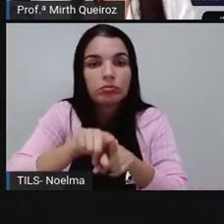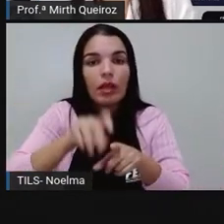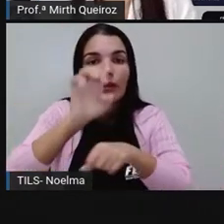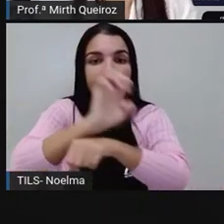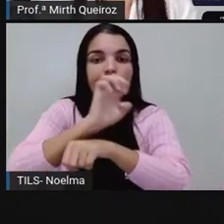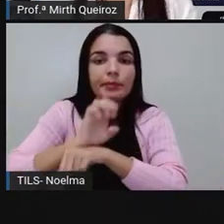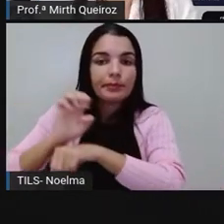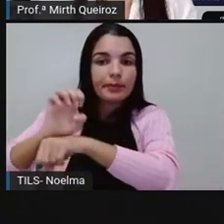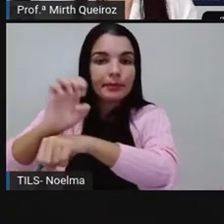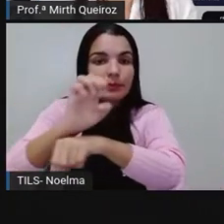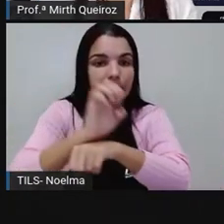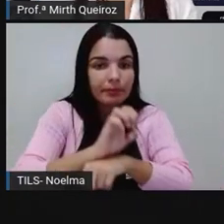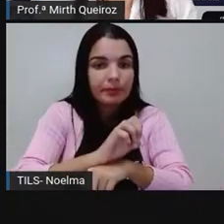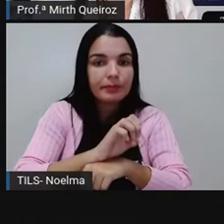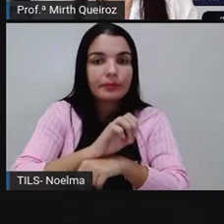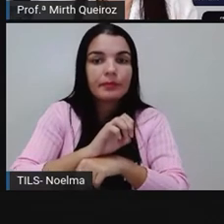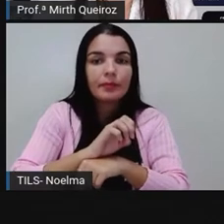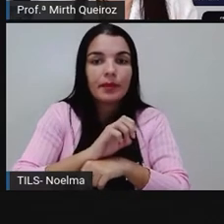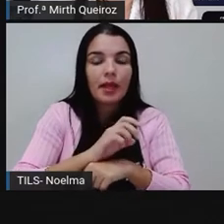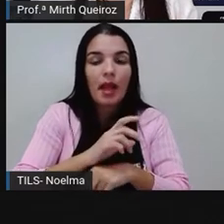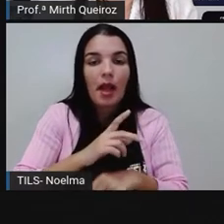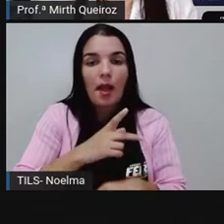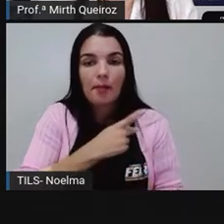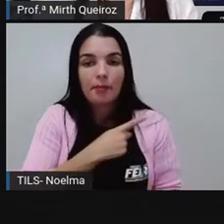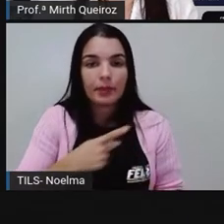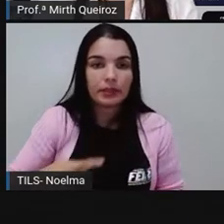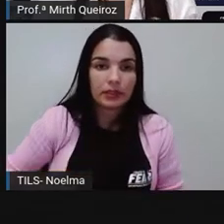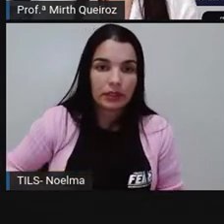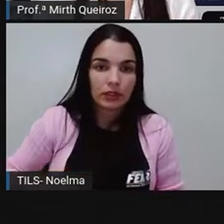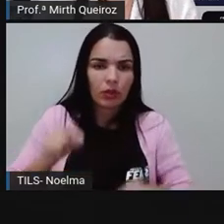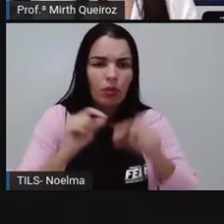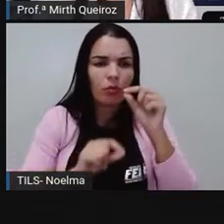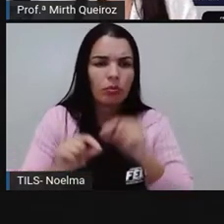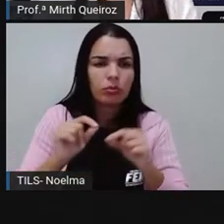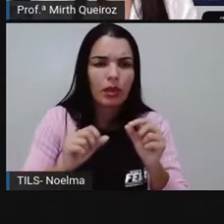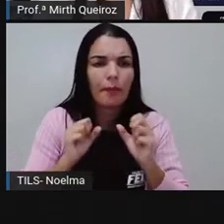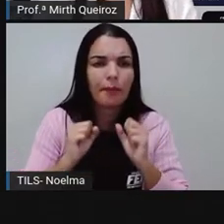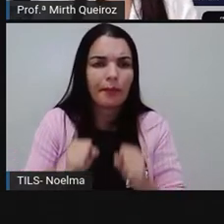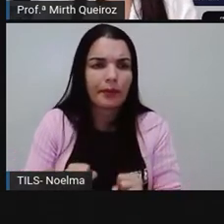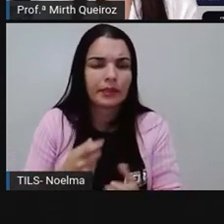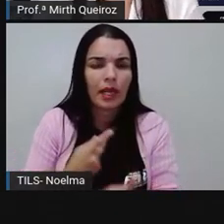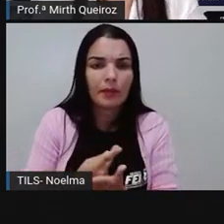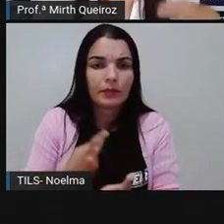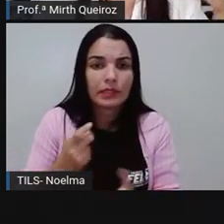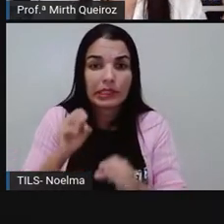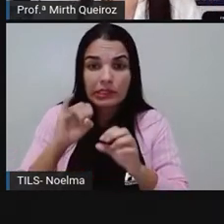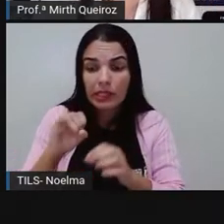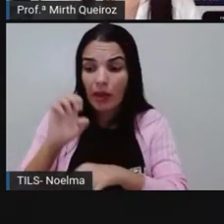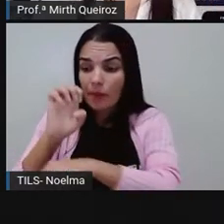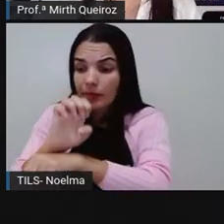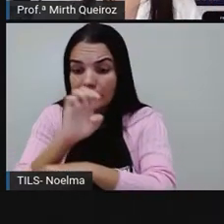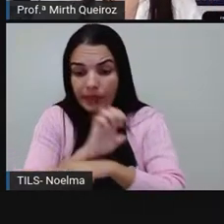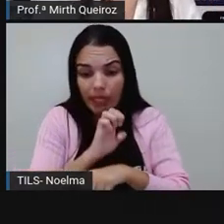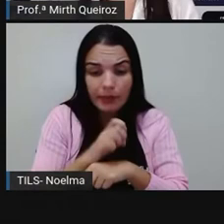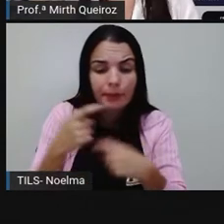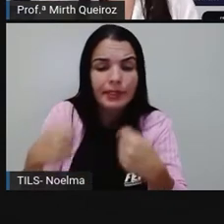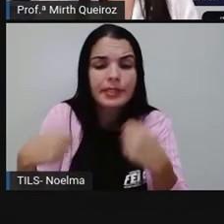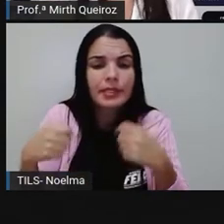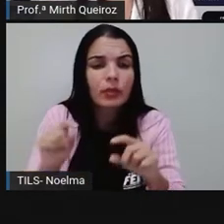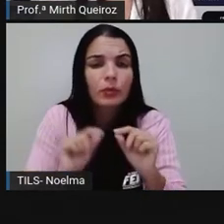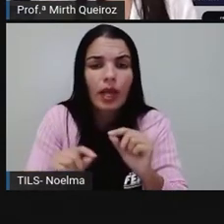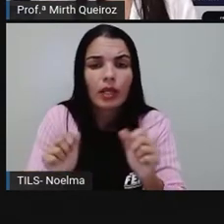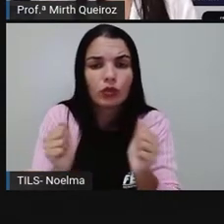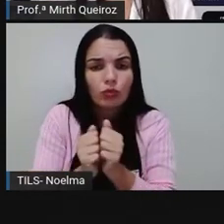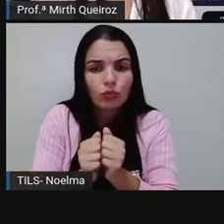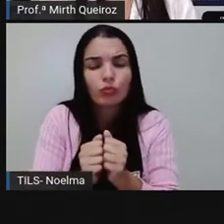pode articular aí em relação até mesmo o que os estados estão precisando aí com o próprio presidente, e